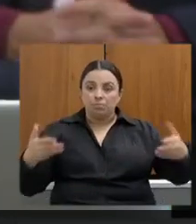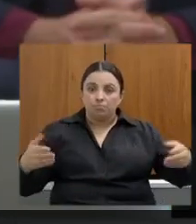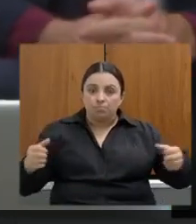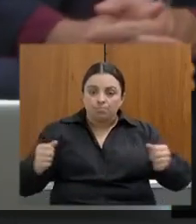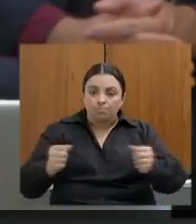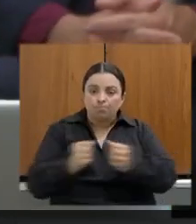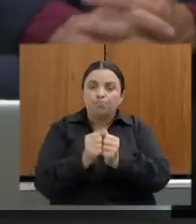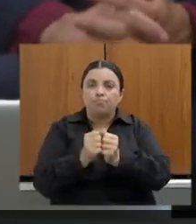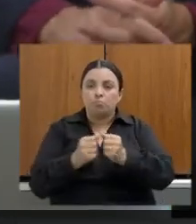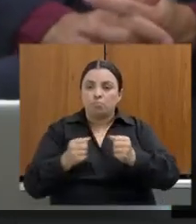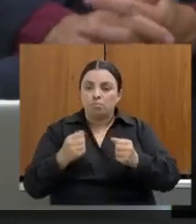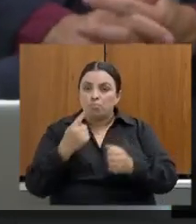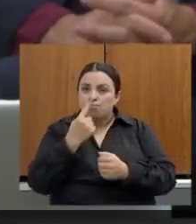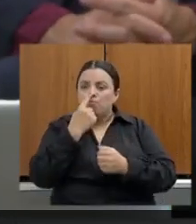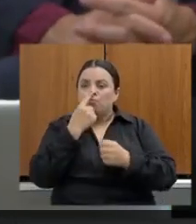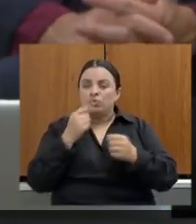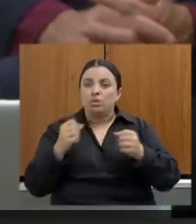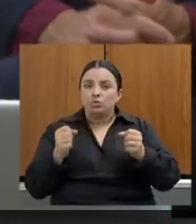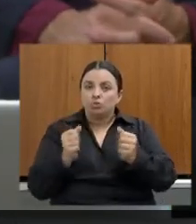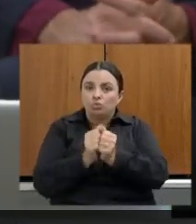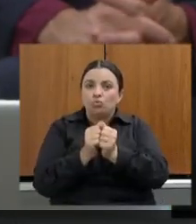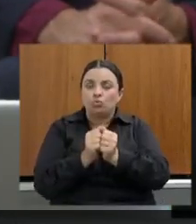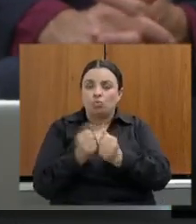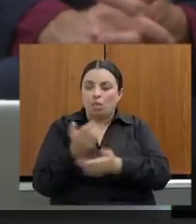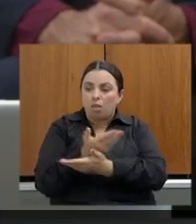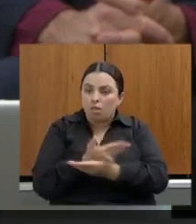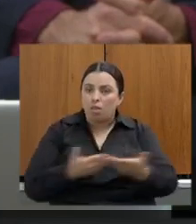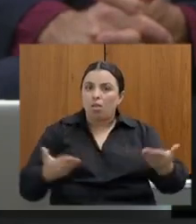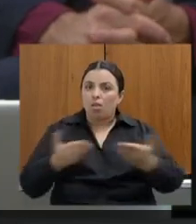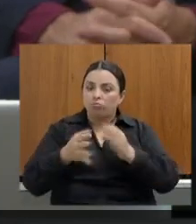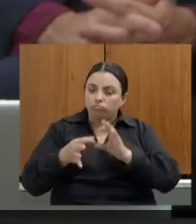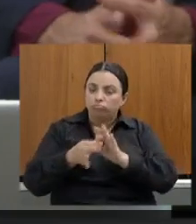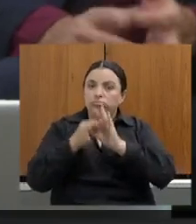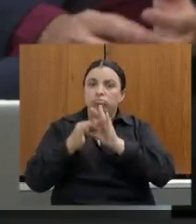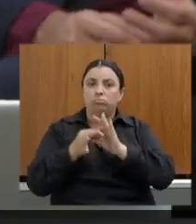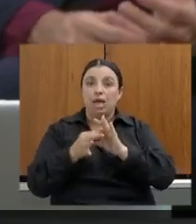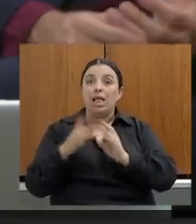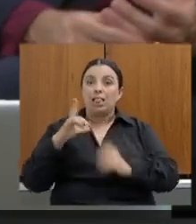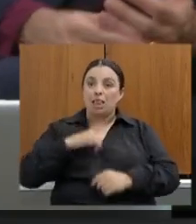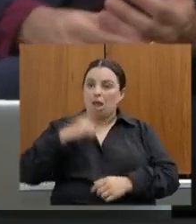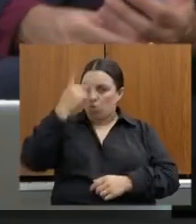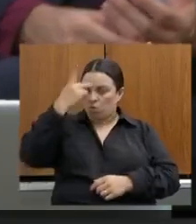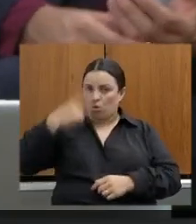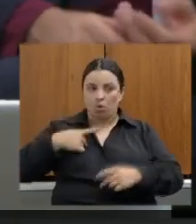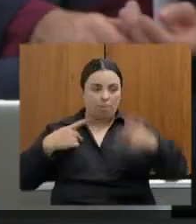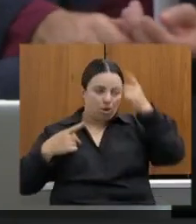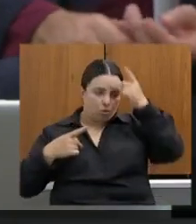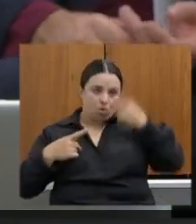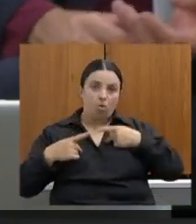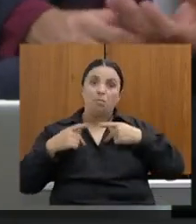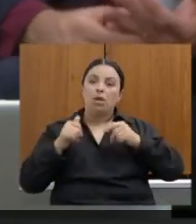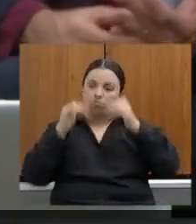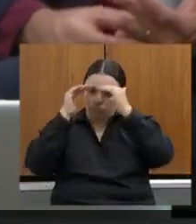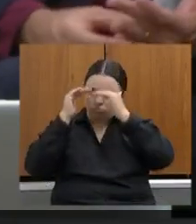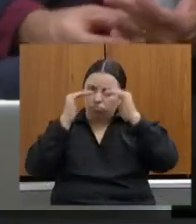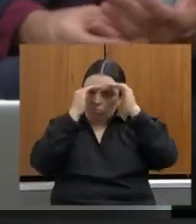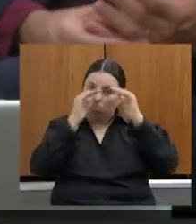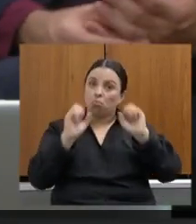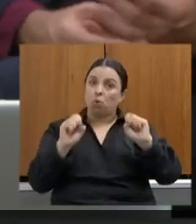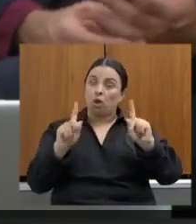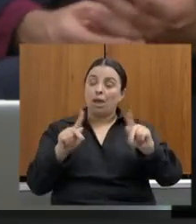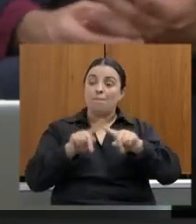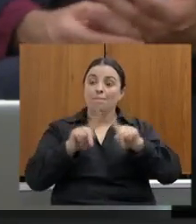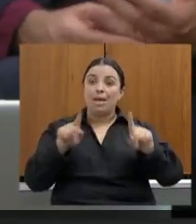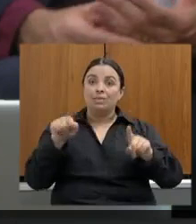máximo é possível respeitada sua autonomia mas o máximo possível integrada porque tem